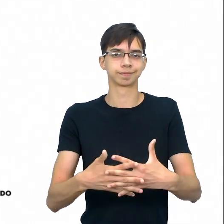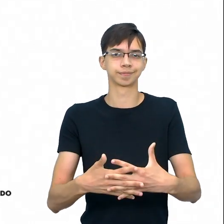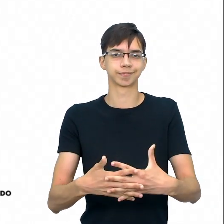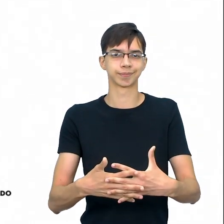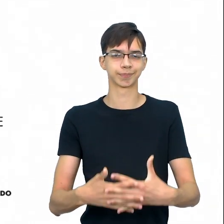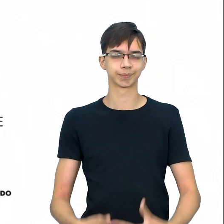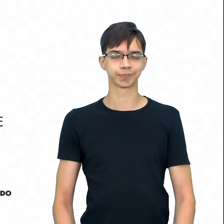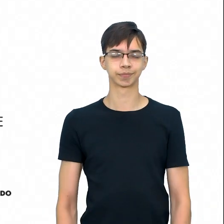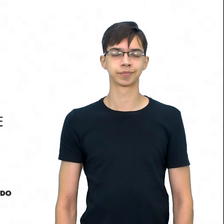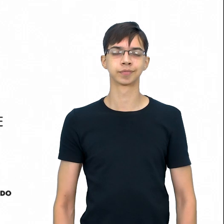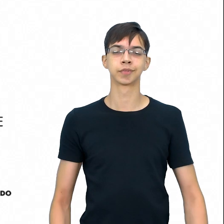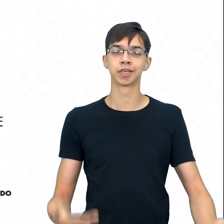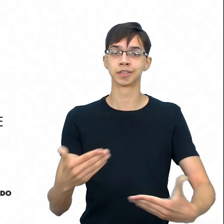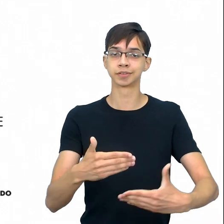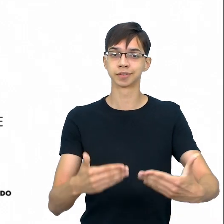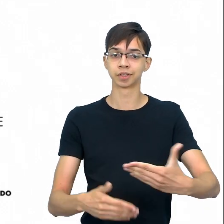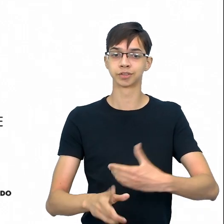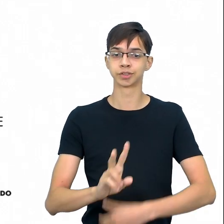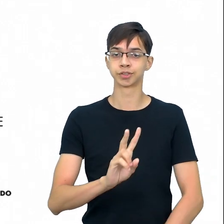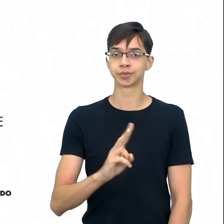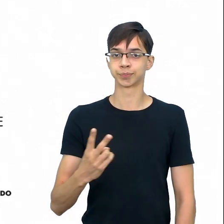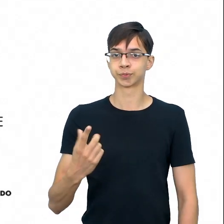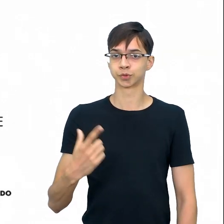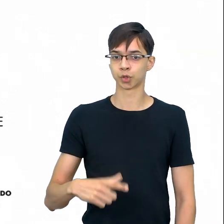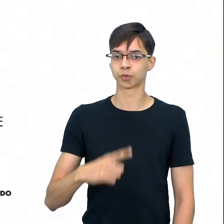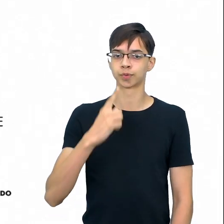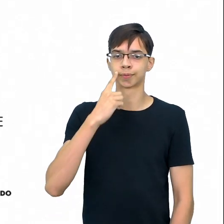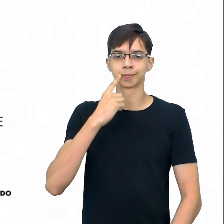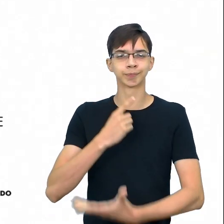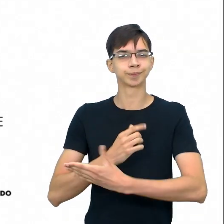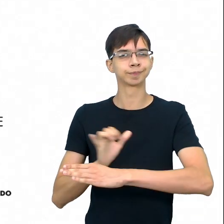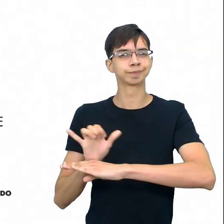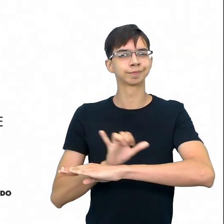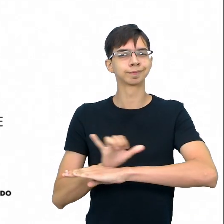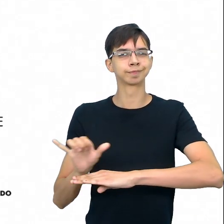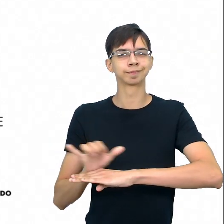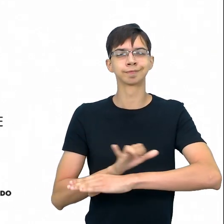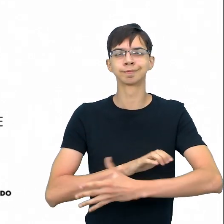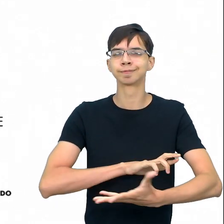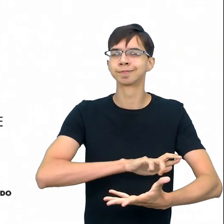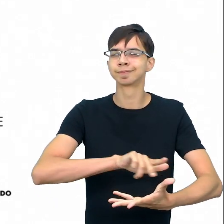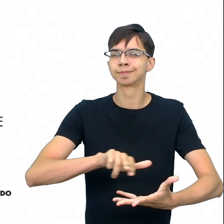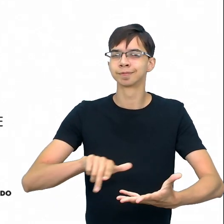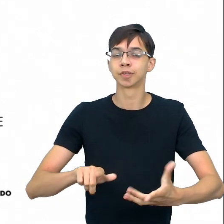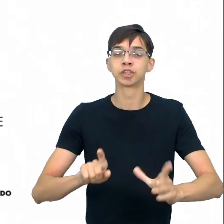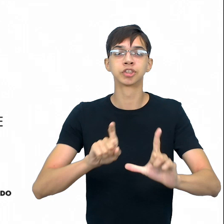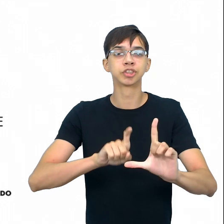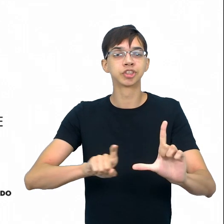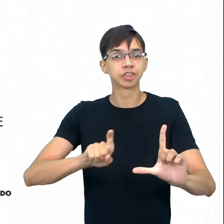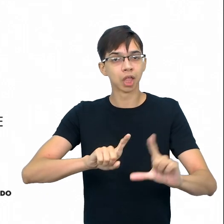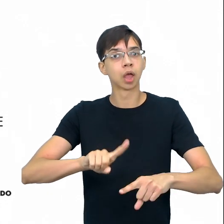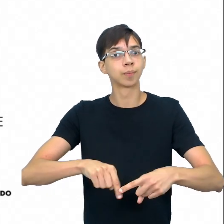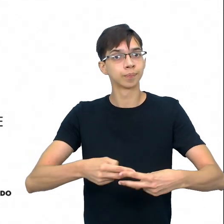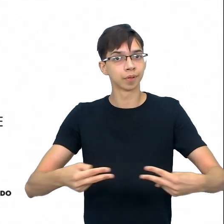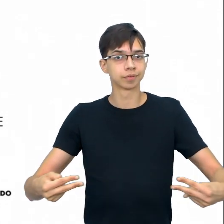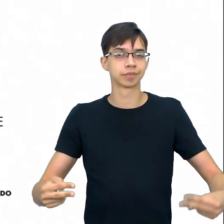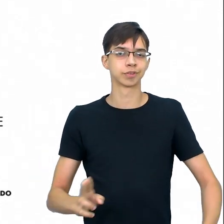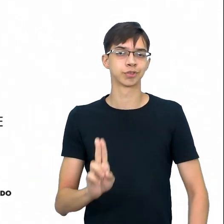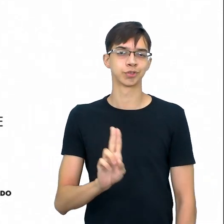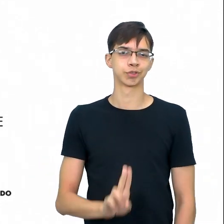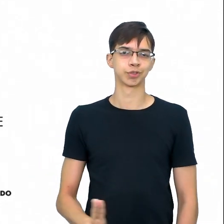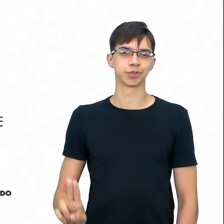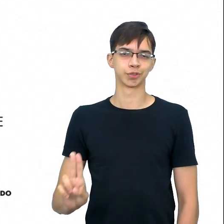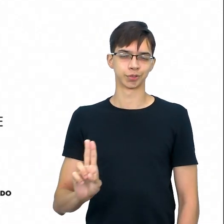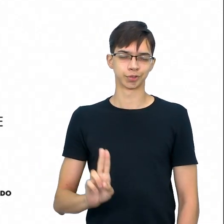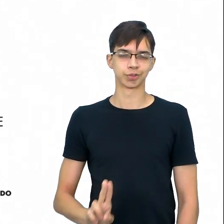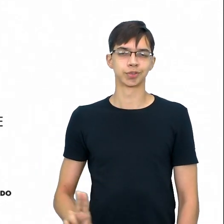slide, nós deixamos ainda mais alguns recursos, e dessa vez alguns recursos digitais. Um deles